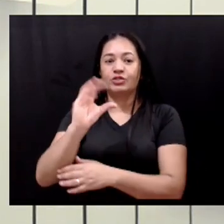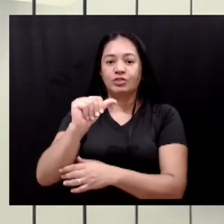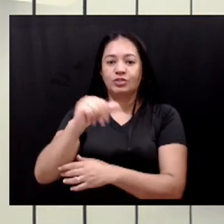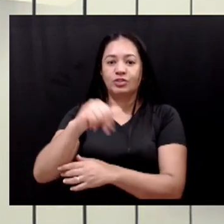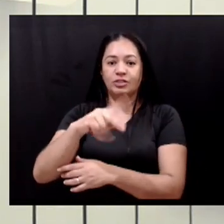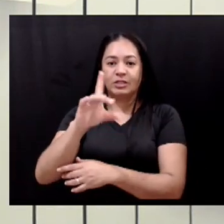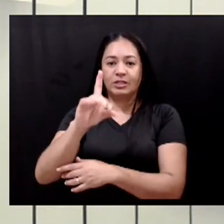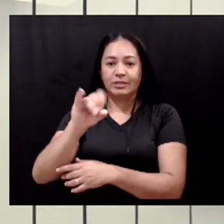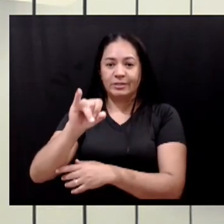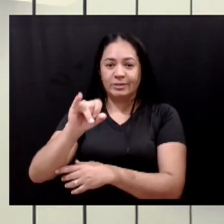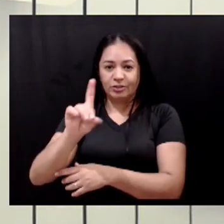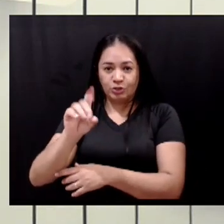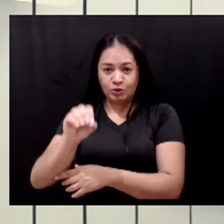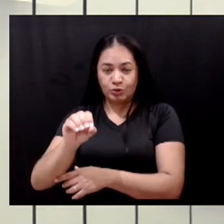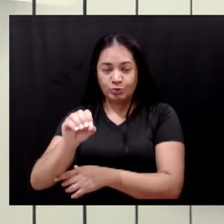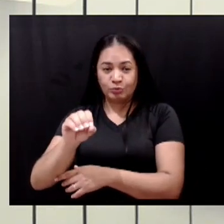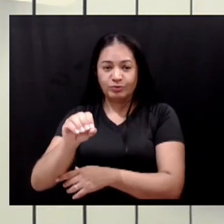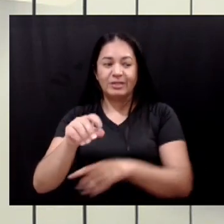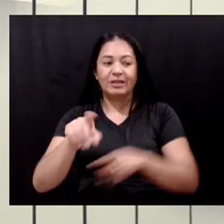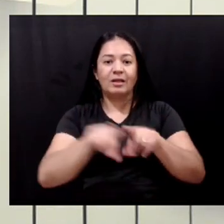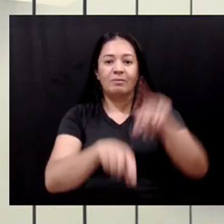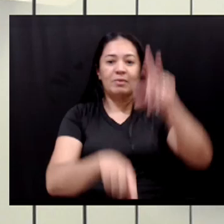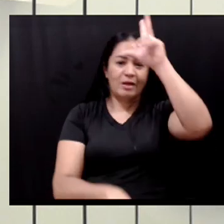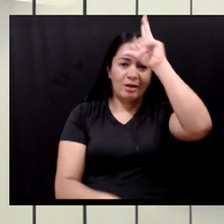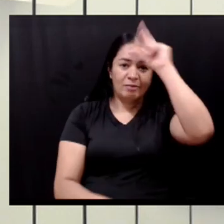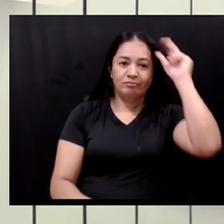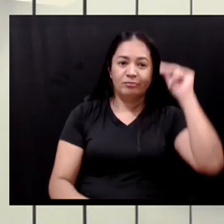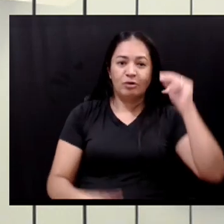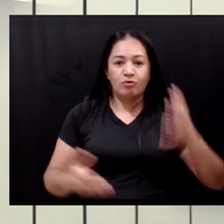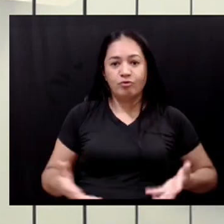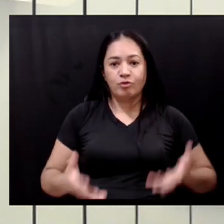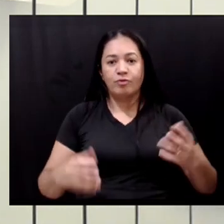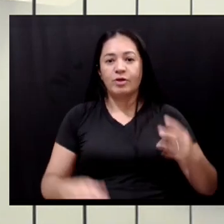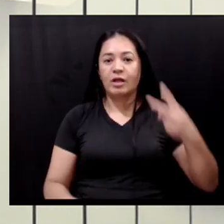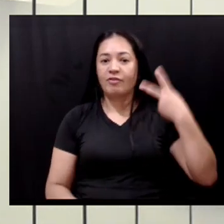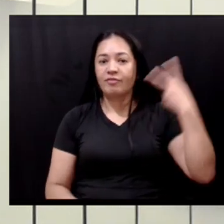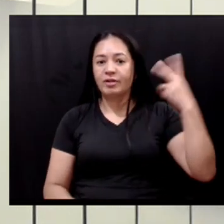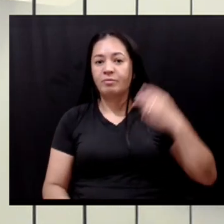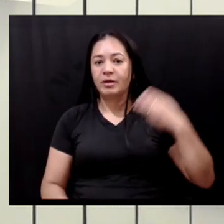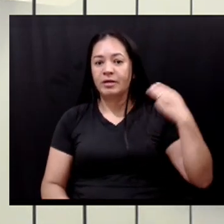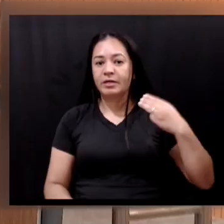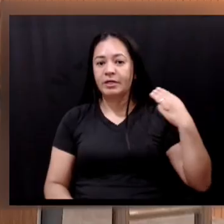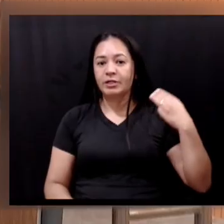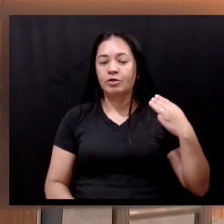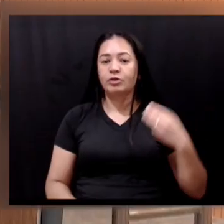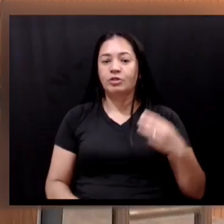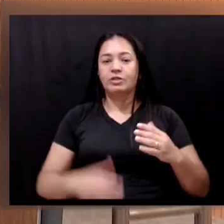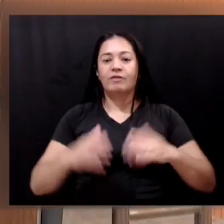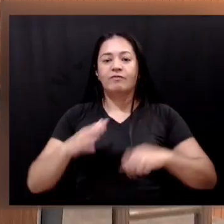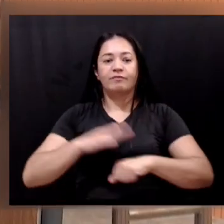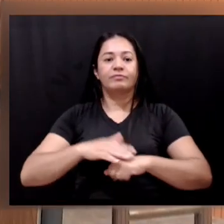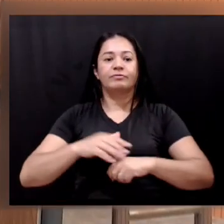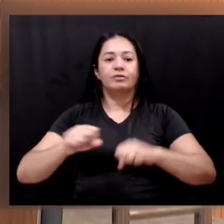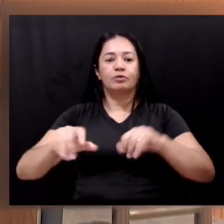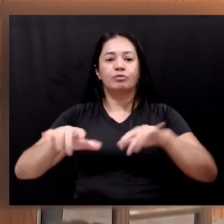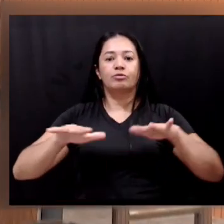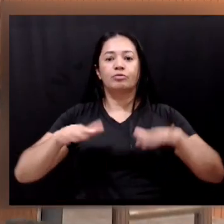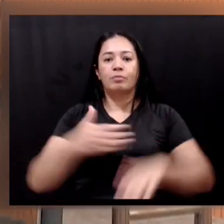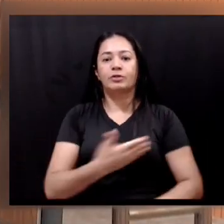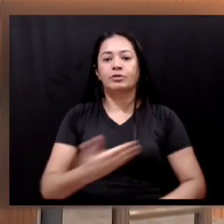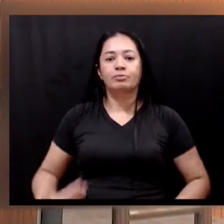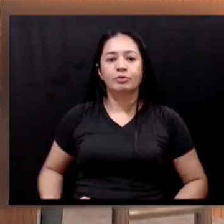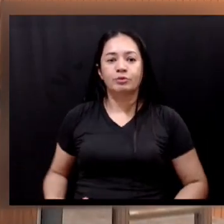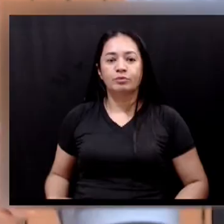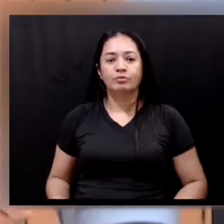motivou a vereadora Mariana Conte a realizar um debate público. O debate público sobre saúde mental, que teve